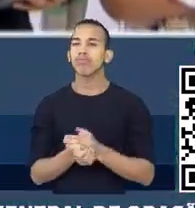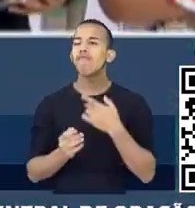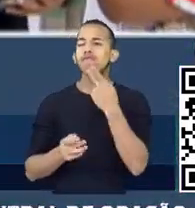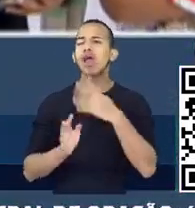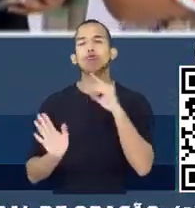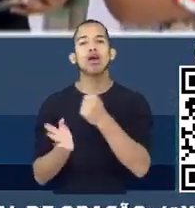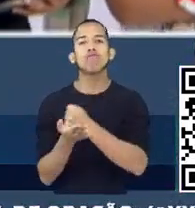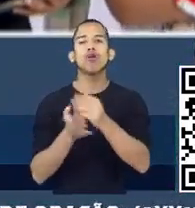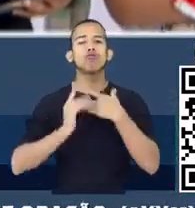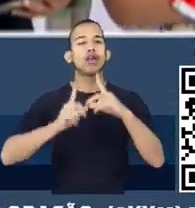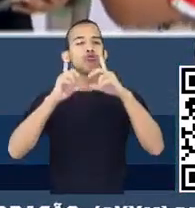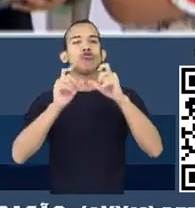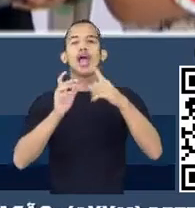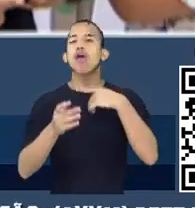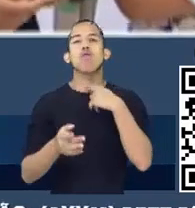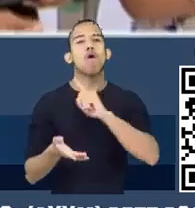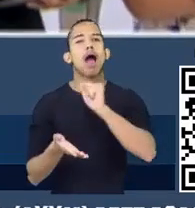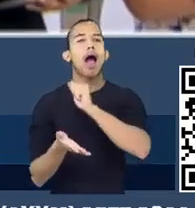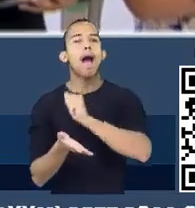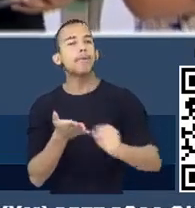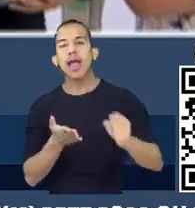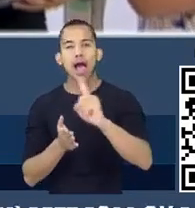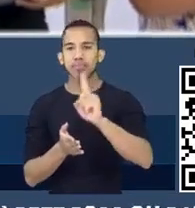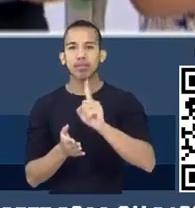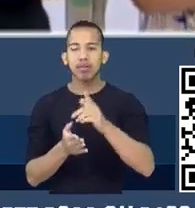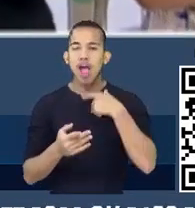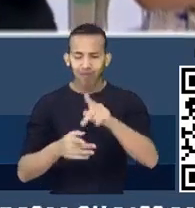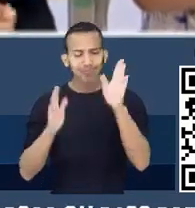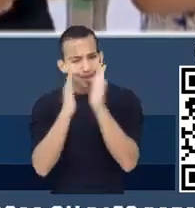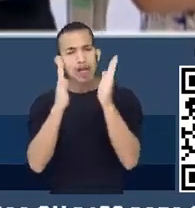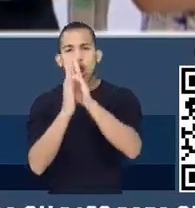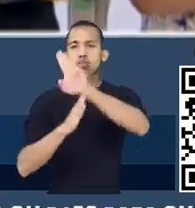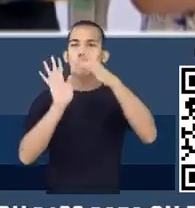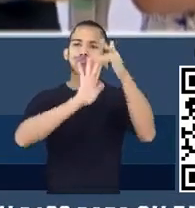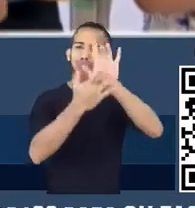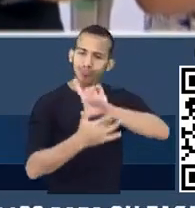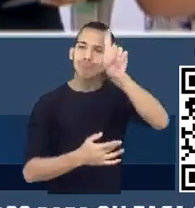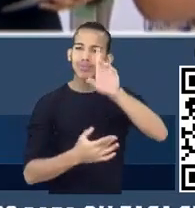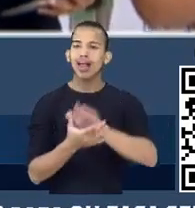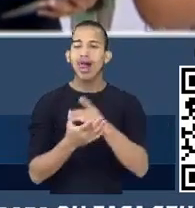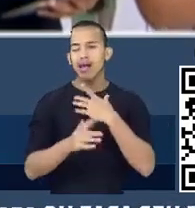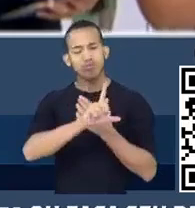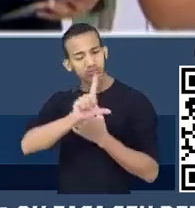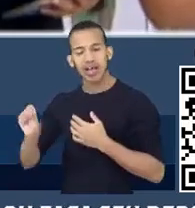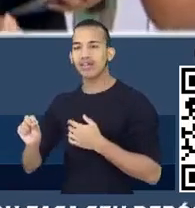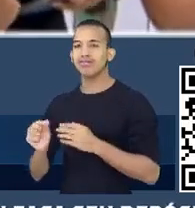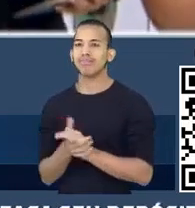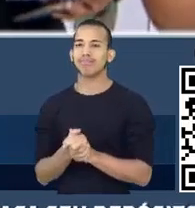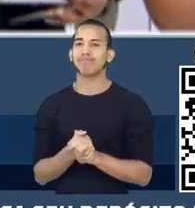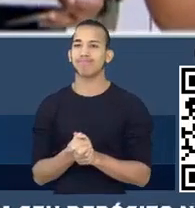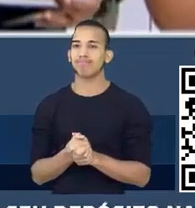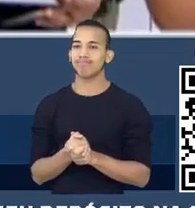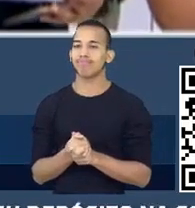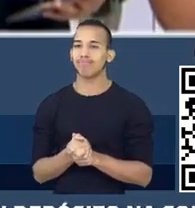já está no meu celular, eu não vou apagar. Vou glorificar o nome do meu Senhor. Aí eu, disse, aí eu peguei e saí, fui lá que na igreja. Que fé é essa, meu Deus?